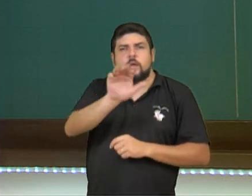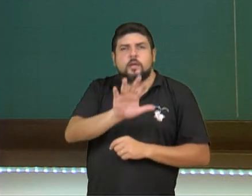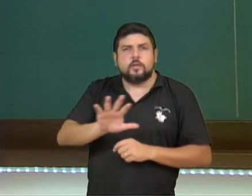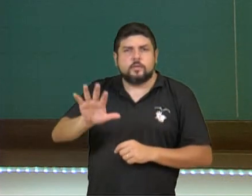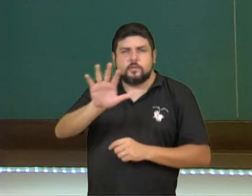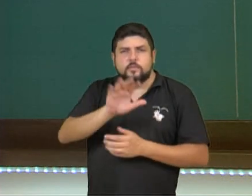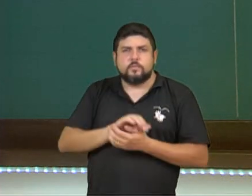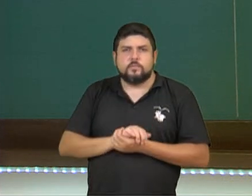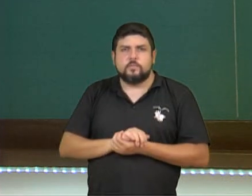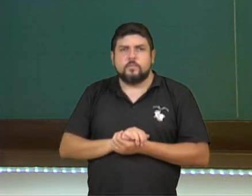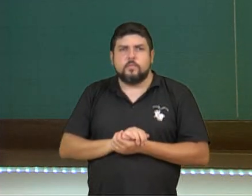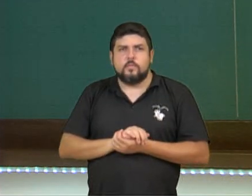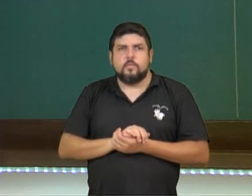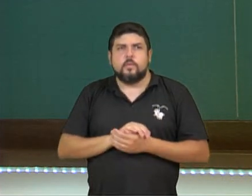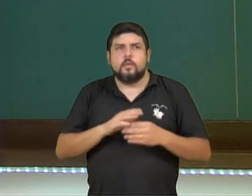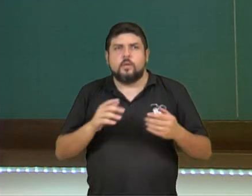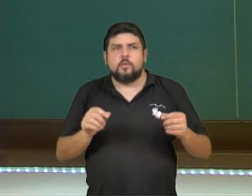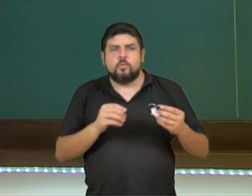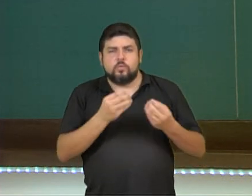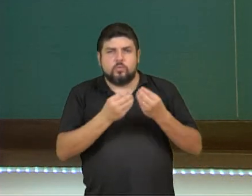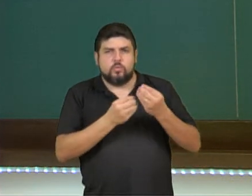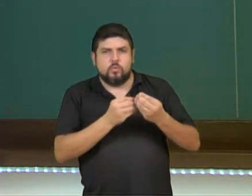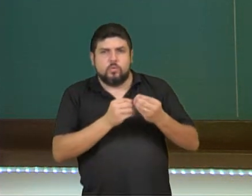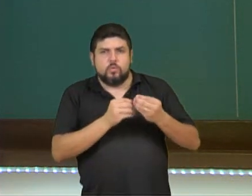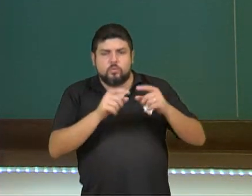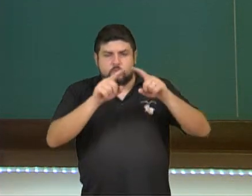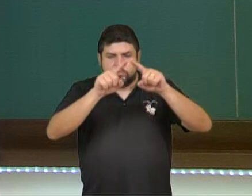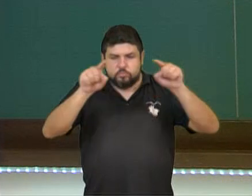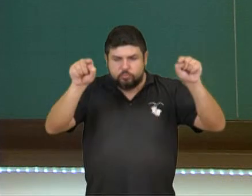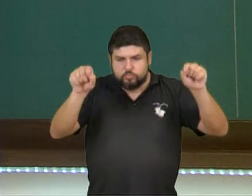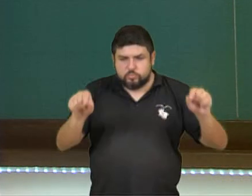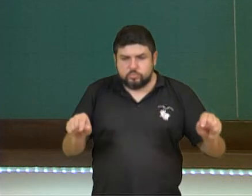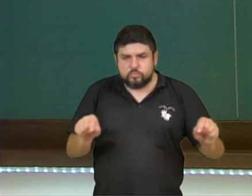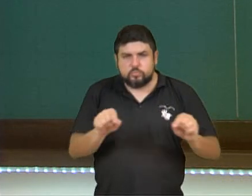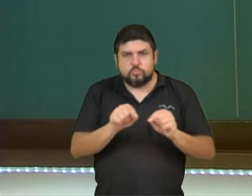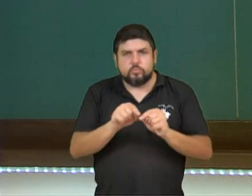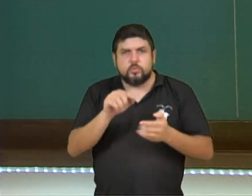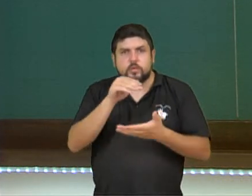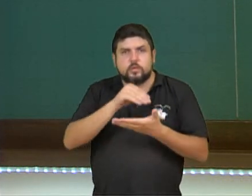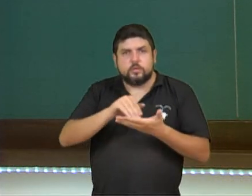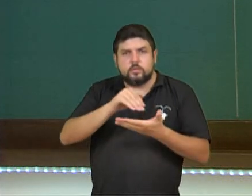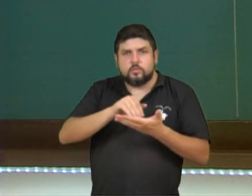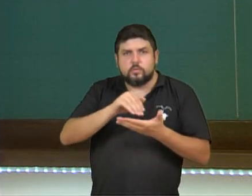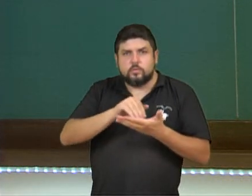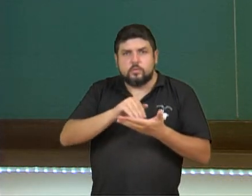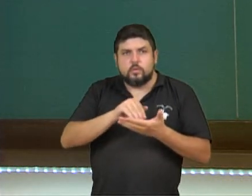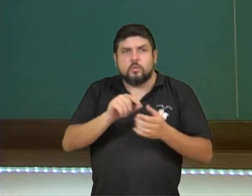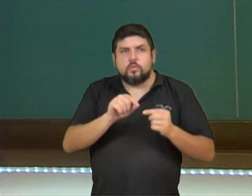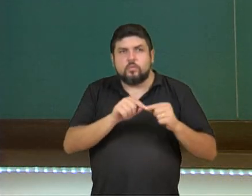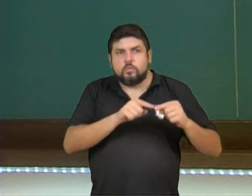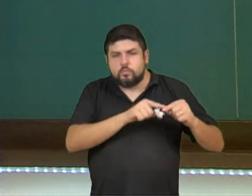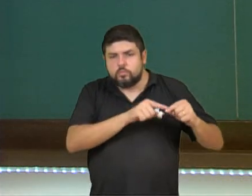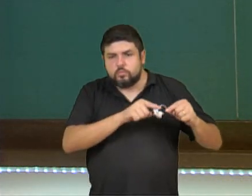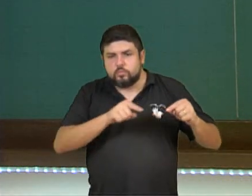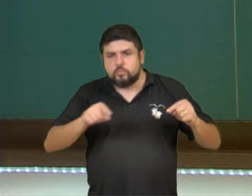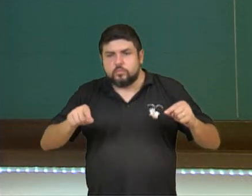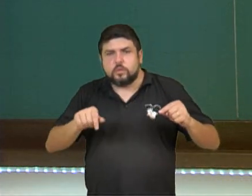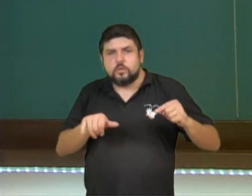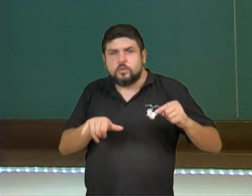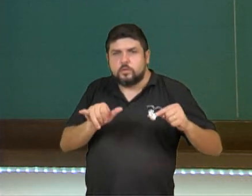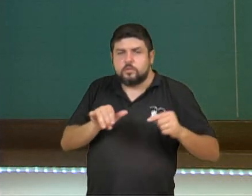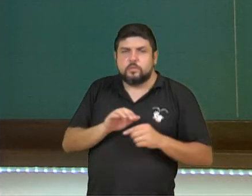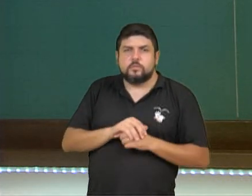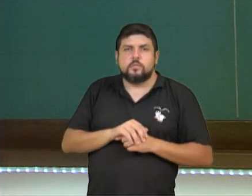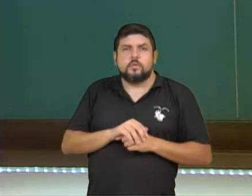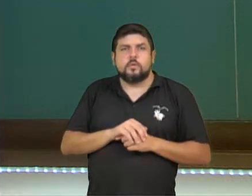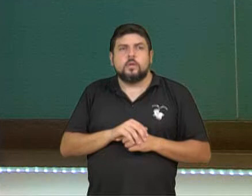ó. O escritório é um quadrado, escritório inteiro. É um quadrado medindo y, tá bom?